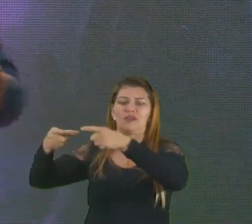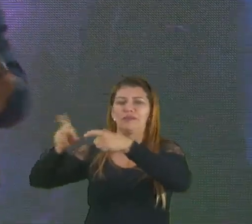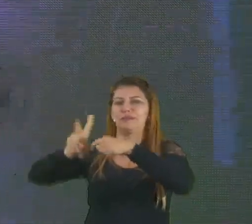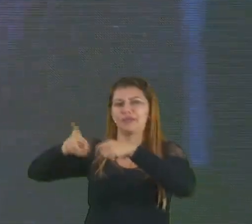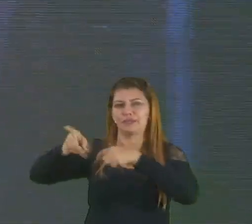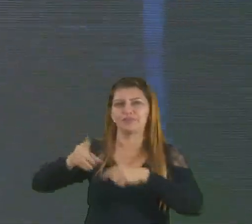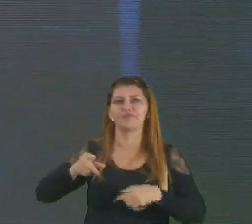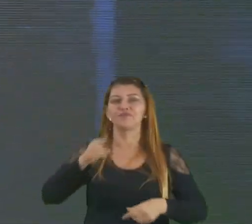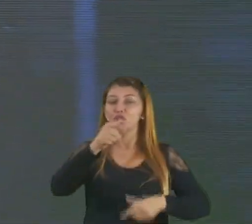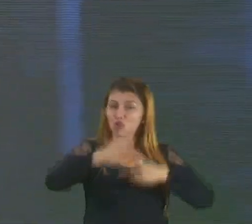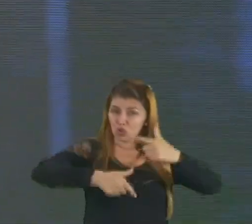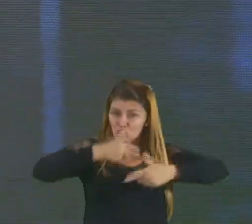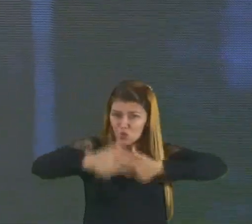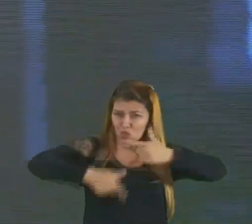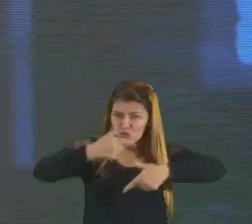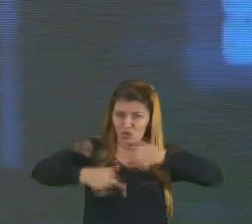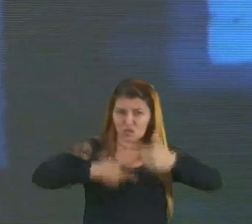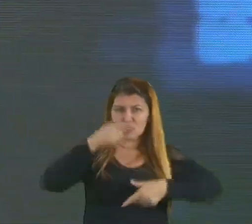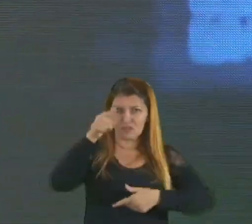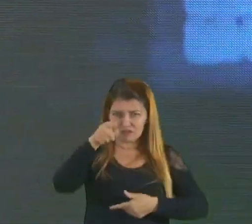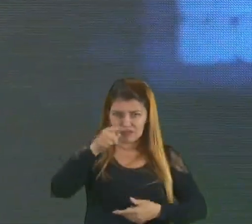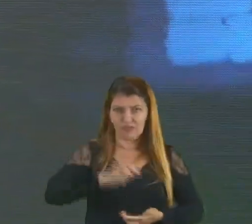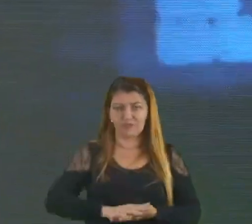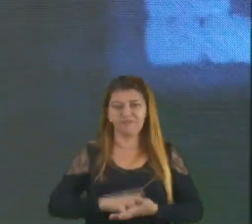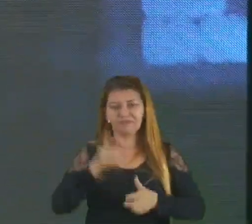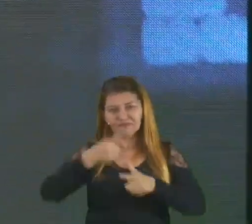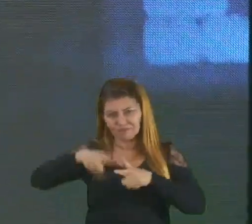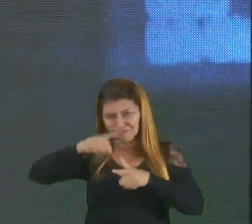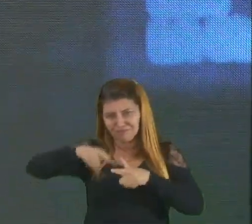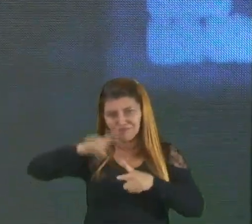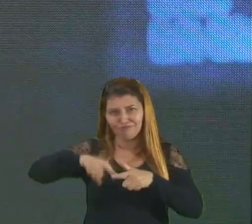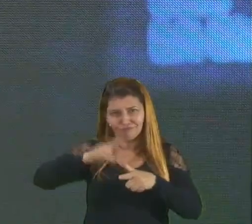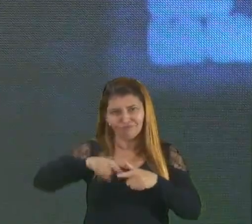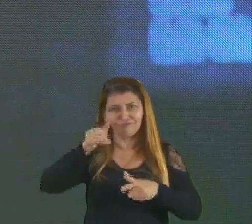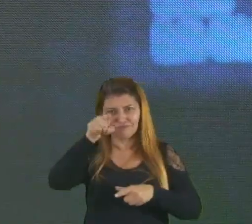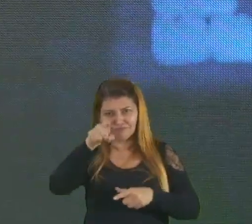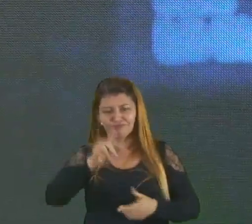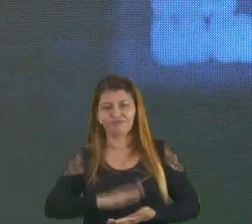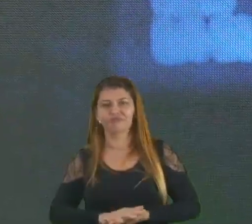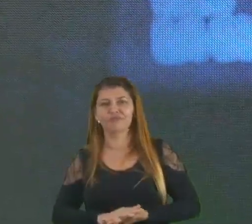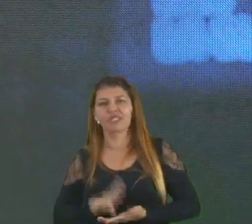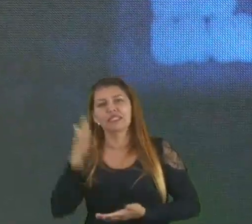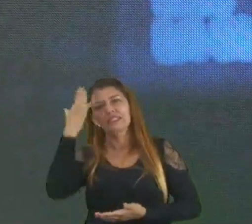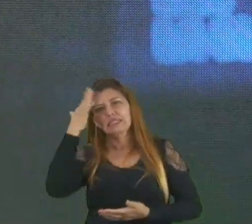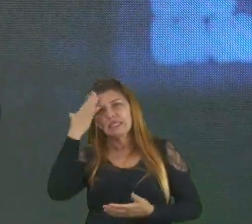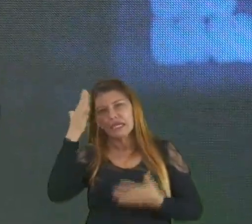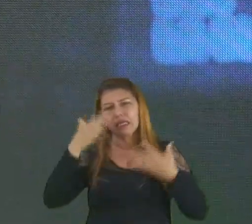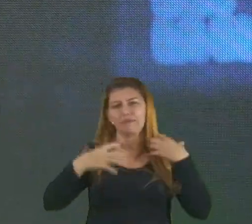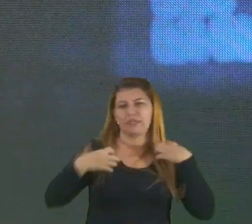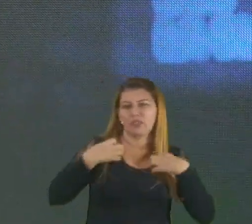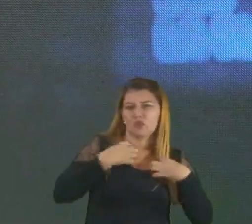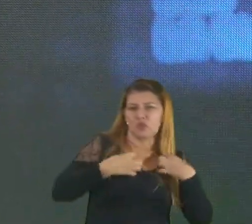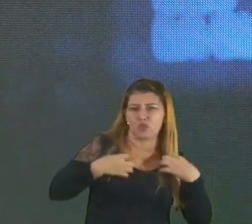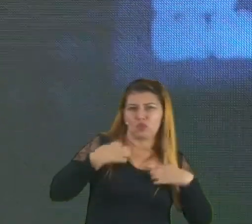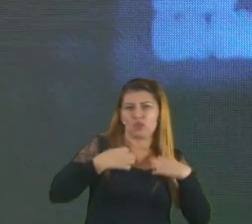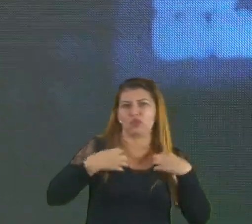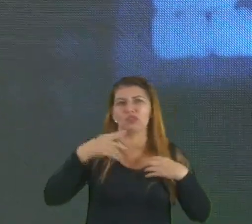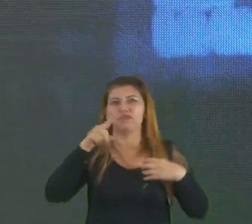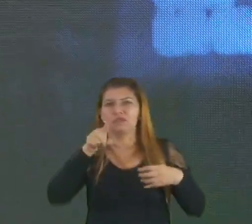Sabe essa luta que você está passando? Sabe esse problema que você está passando? Sabe essa angústia que você está passando?